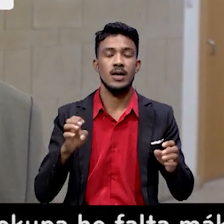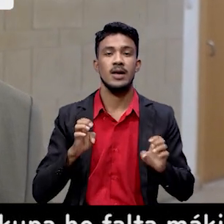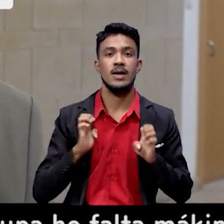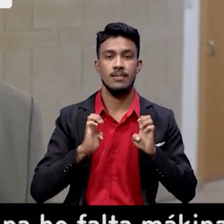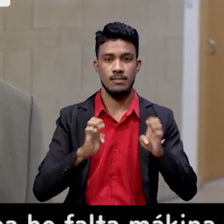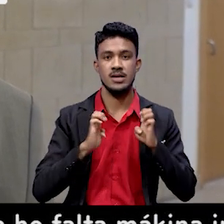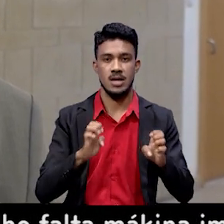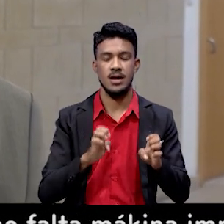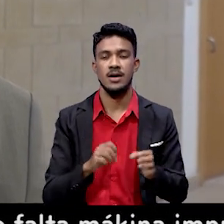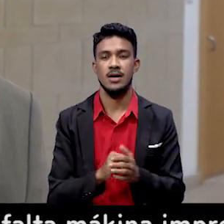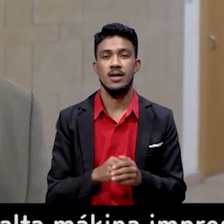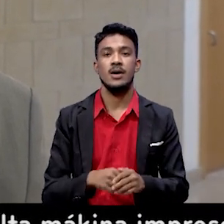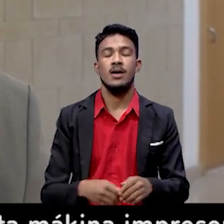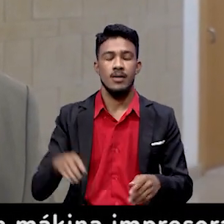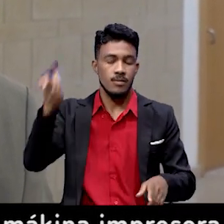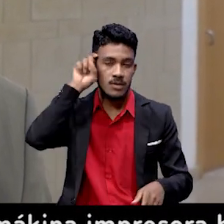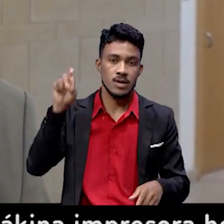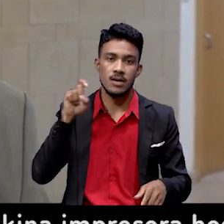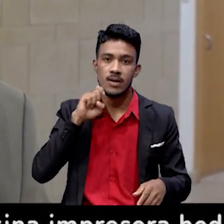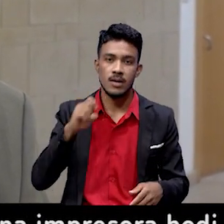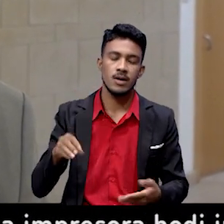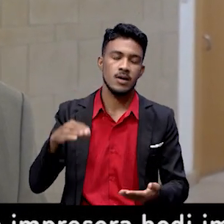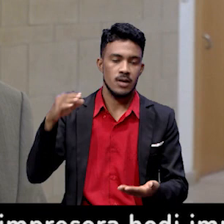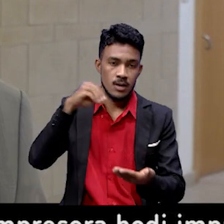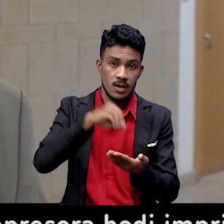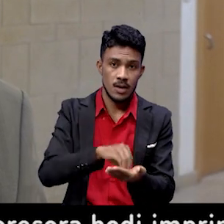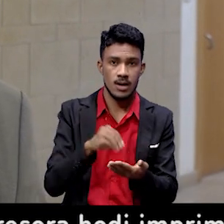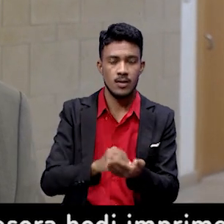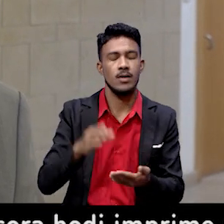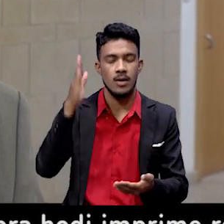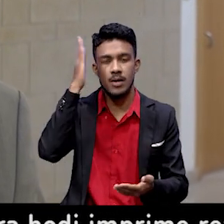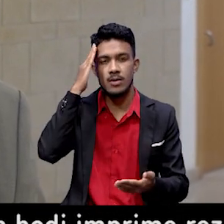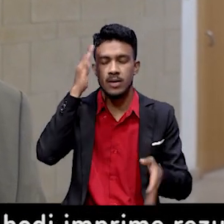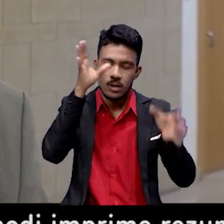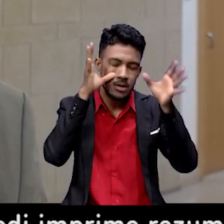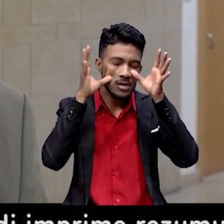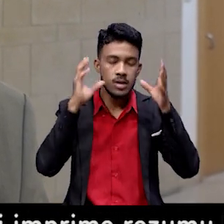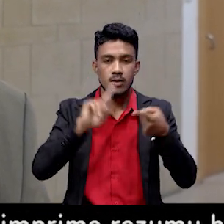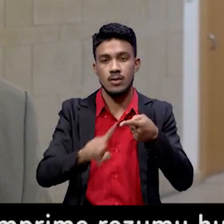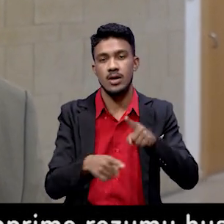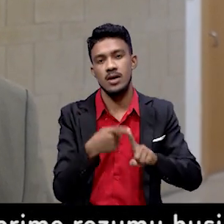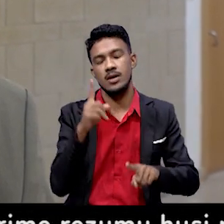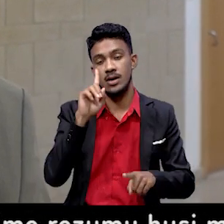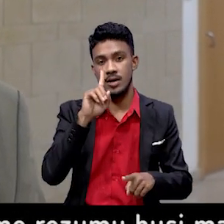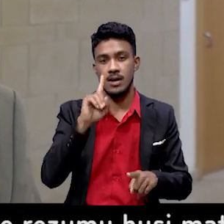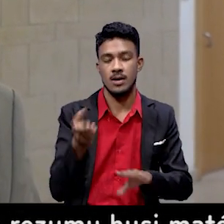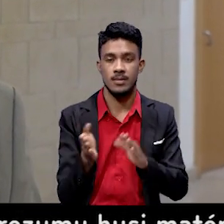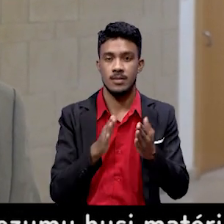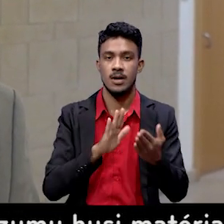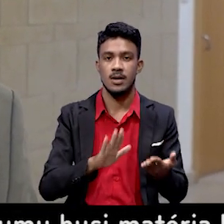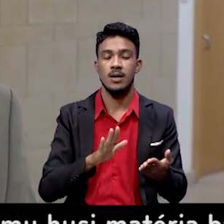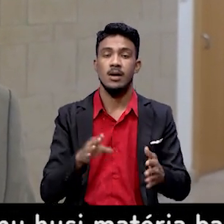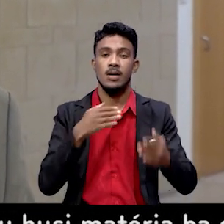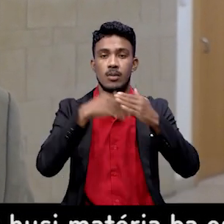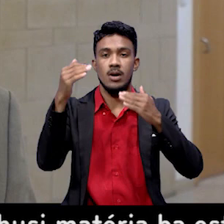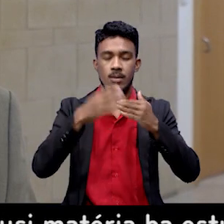Embaixador e mas não bota torrela nesse sentido quando Alice profunda desligo a internet pelo um dia que dá libera a internet há